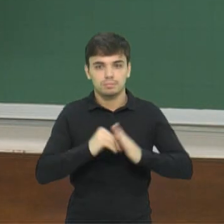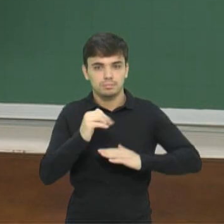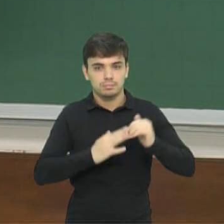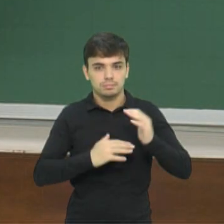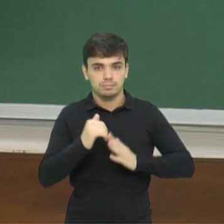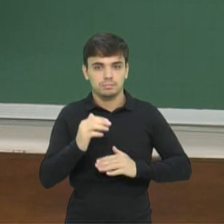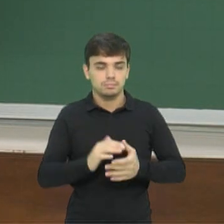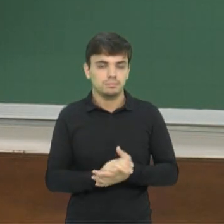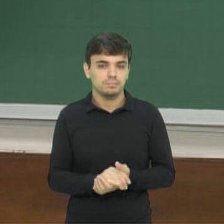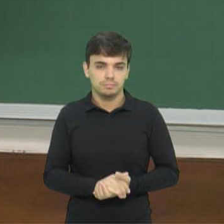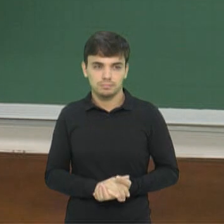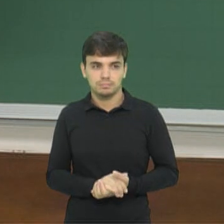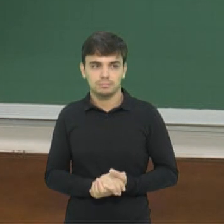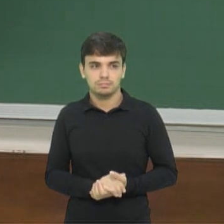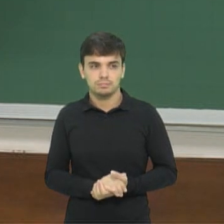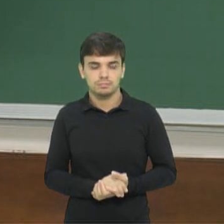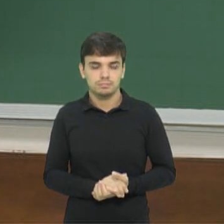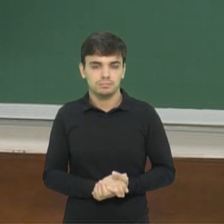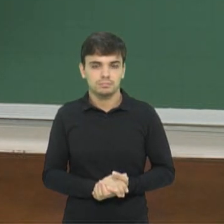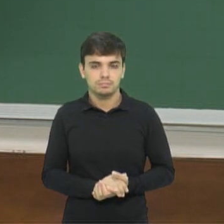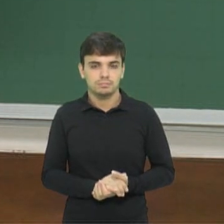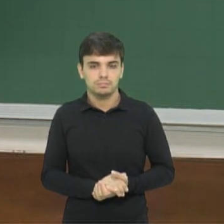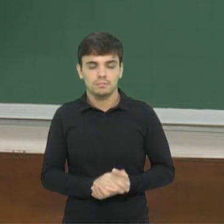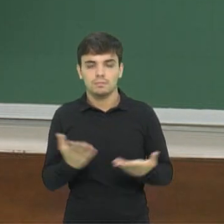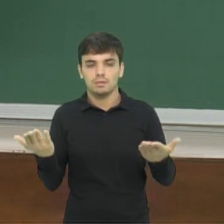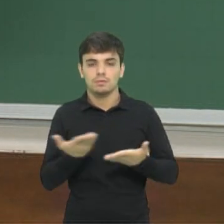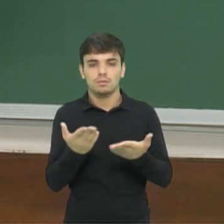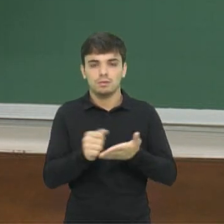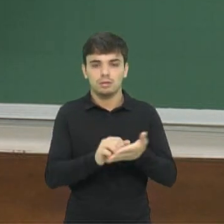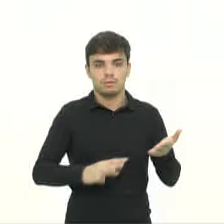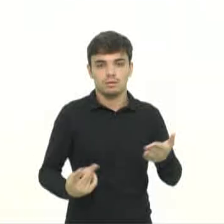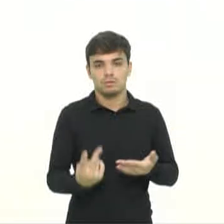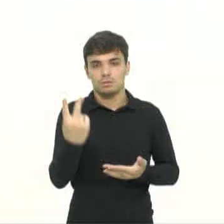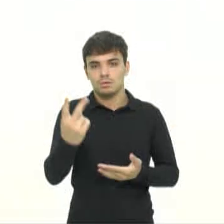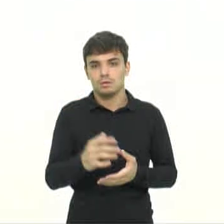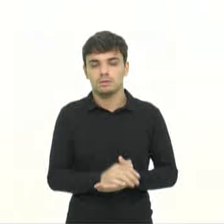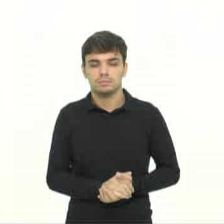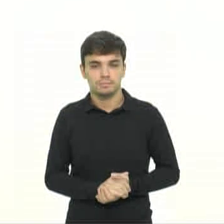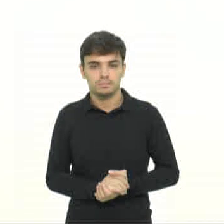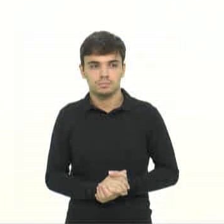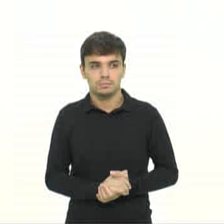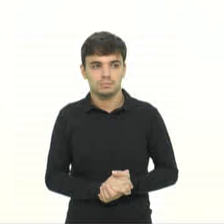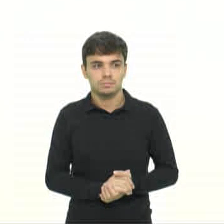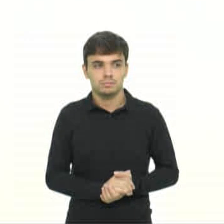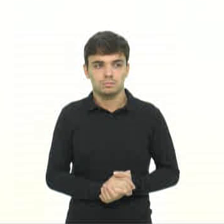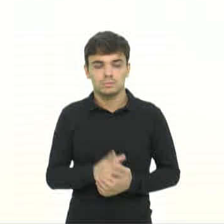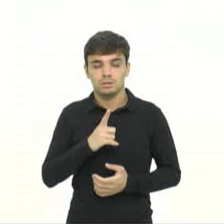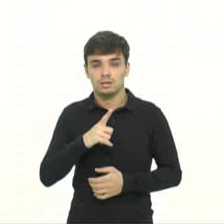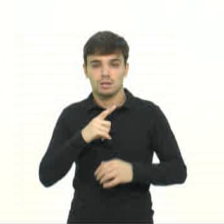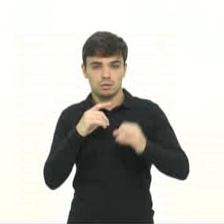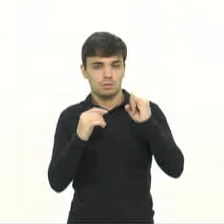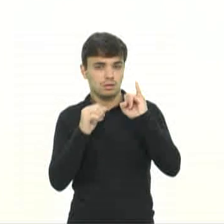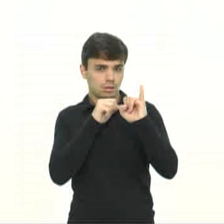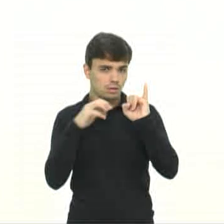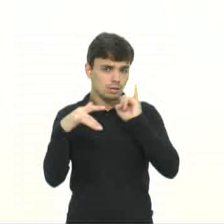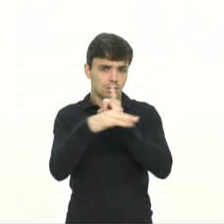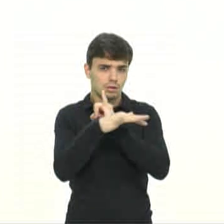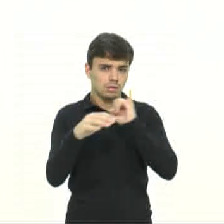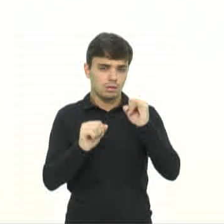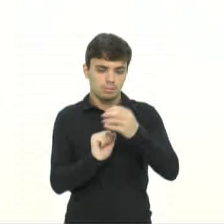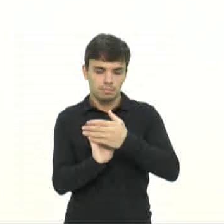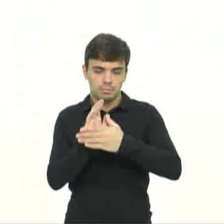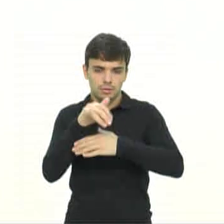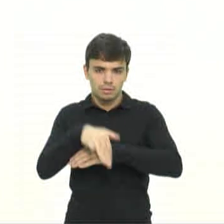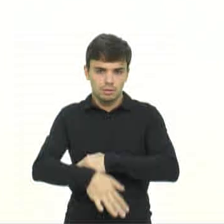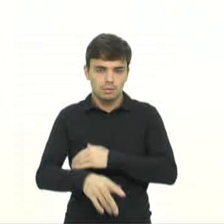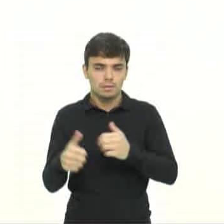aqui, o pasto, ok? Bem tranquilo, né? Segundo exercício de hoje. Surtsey é uma ilha vulcânica situada perto da